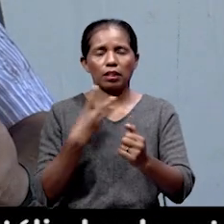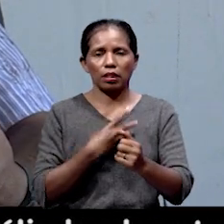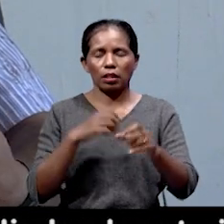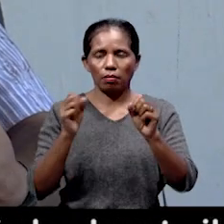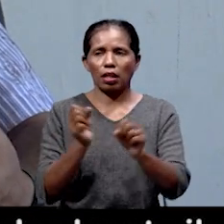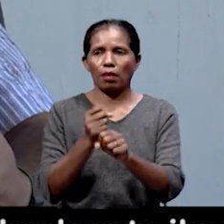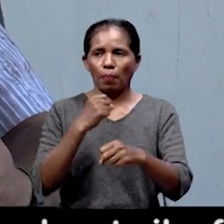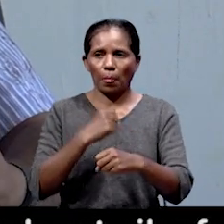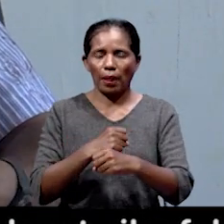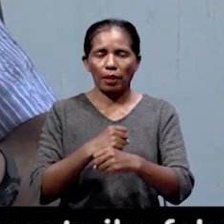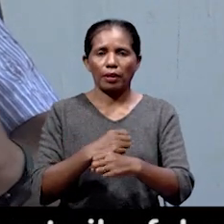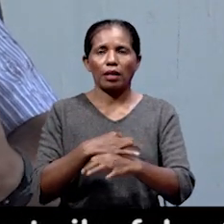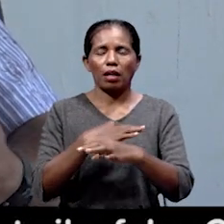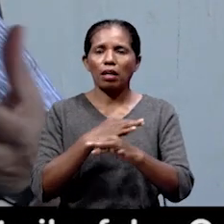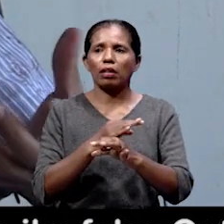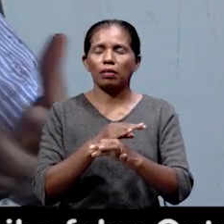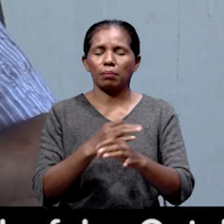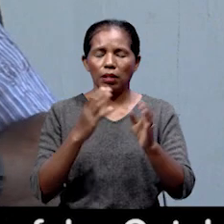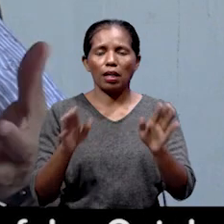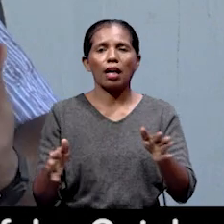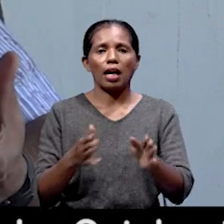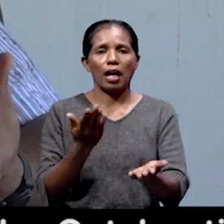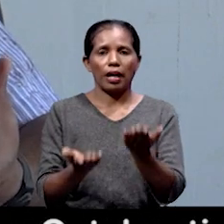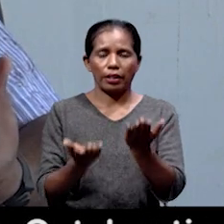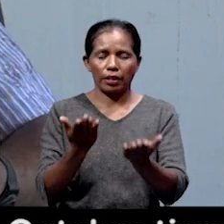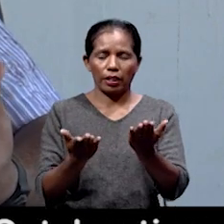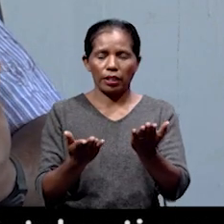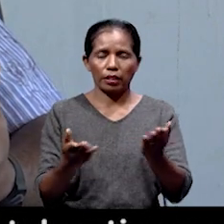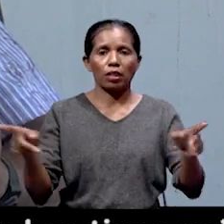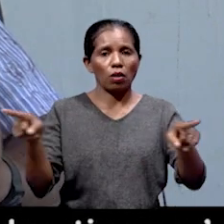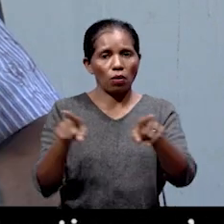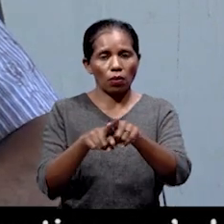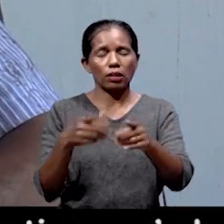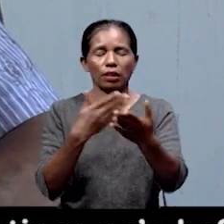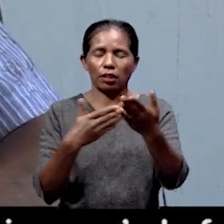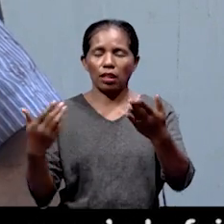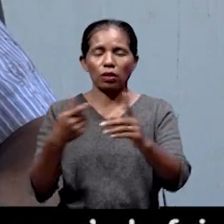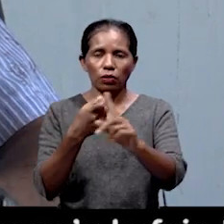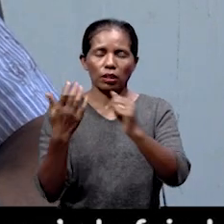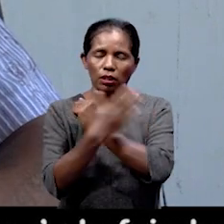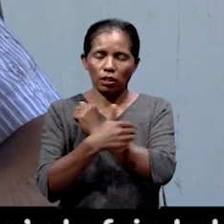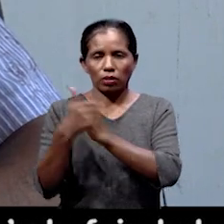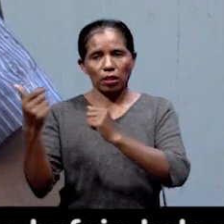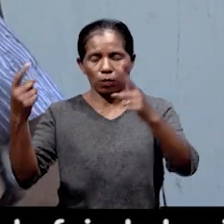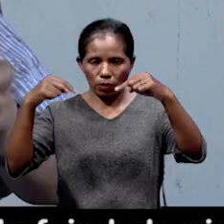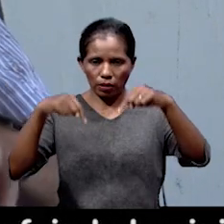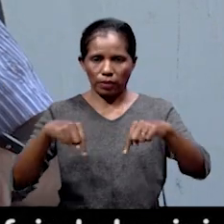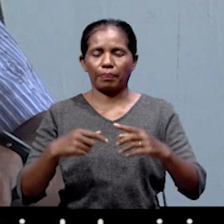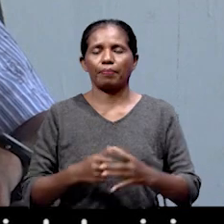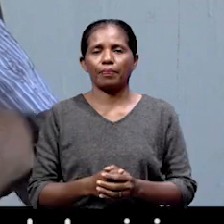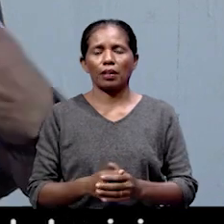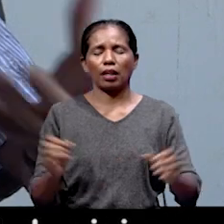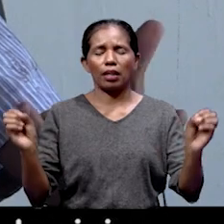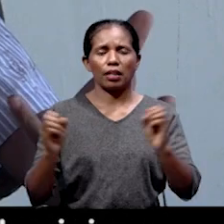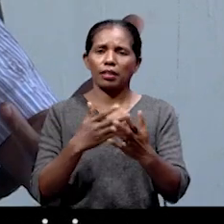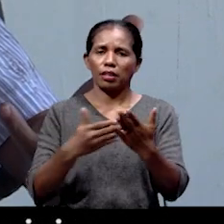halo produção para depois ia balanço entre exportação ó importação para além de né tamba lá é